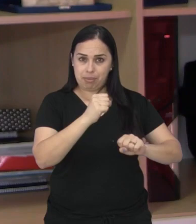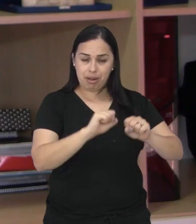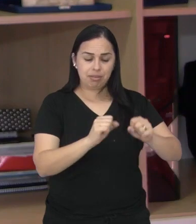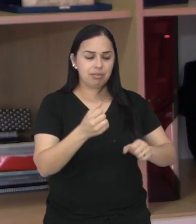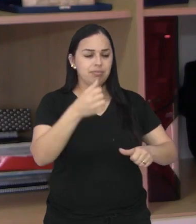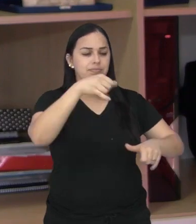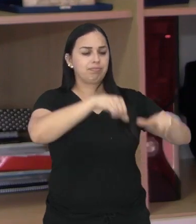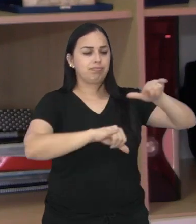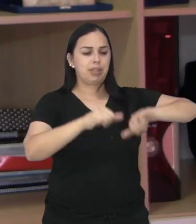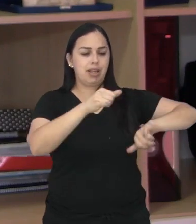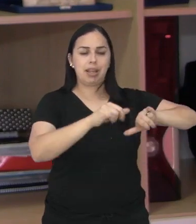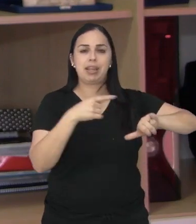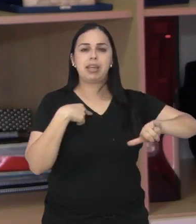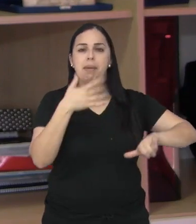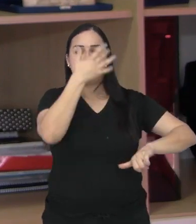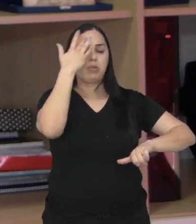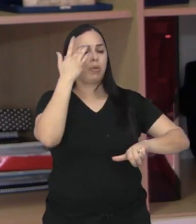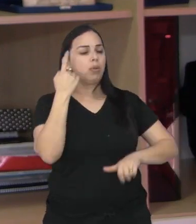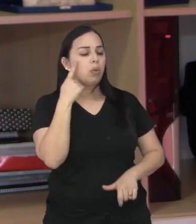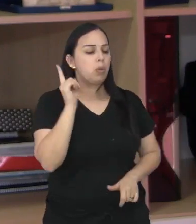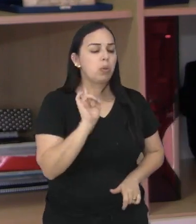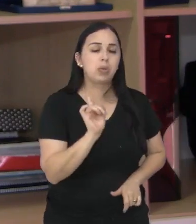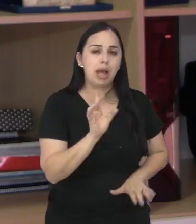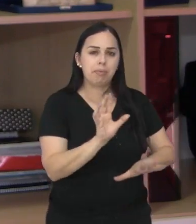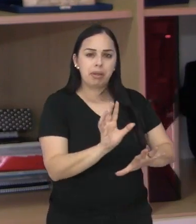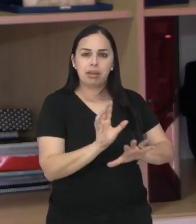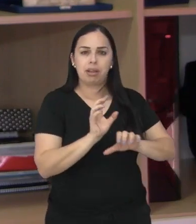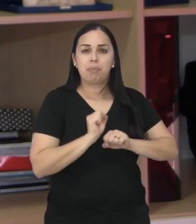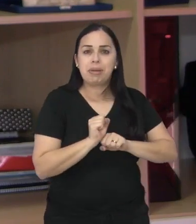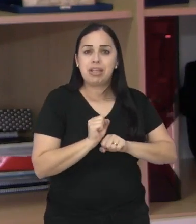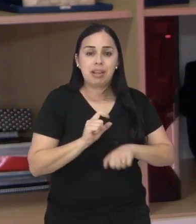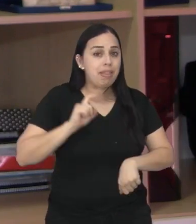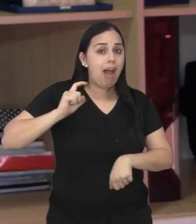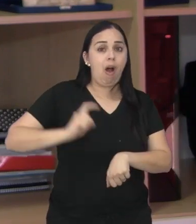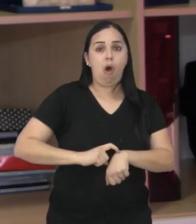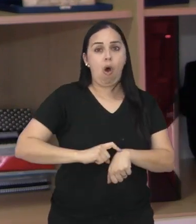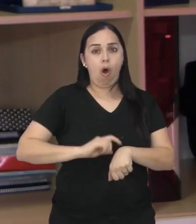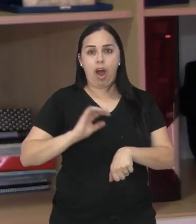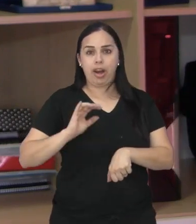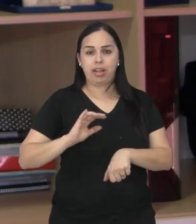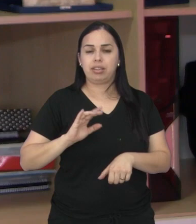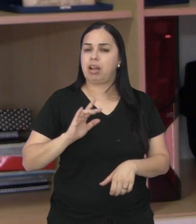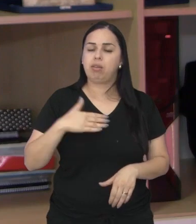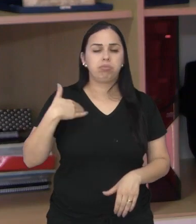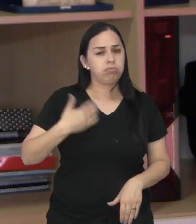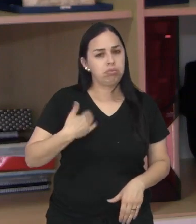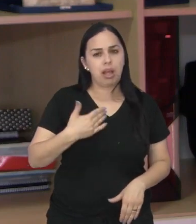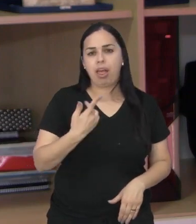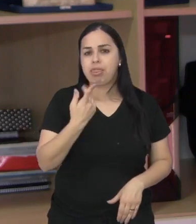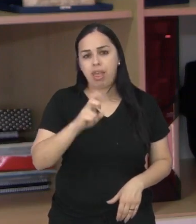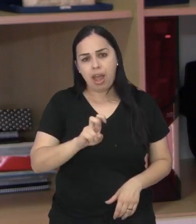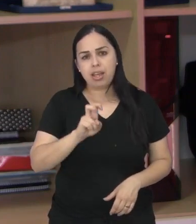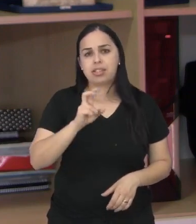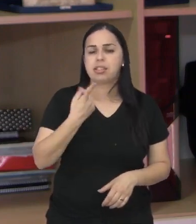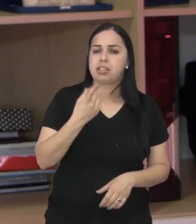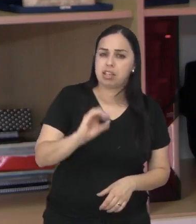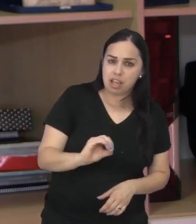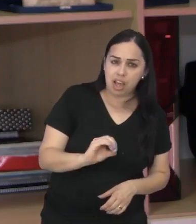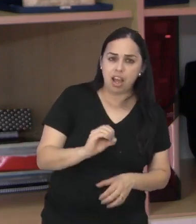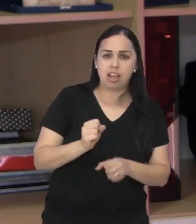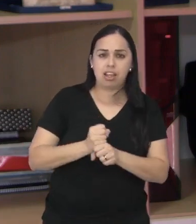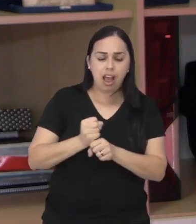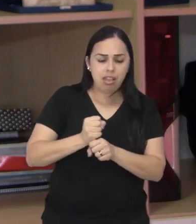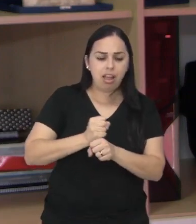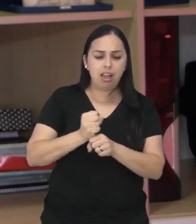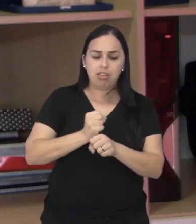pessoa está exposta e não vai ser uma doença imediata, vai ser depois de 10, 15, 20 anos de